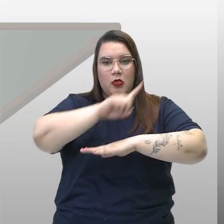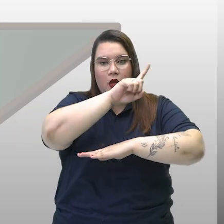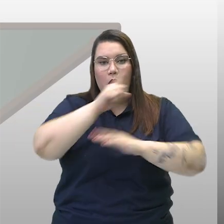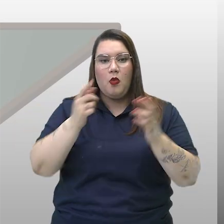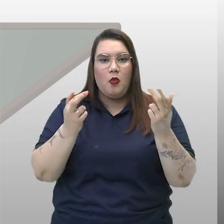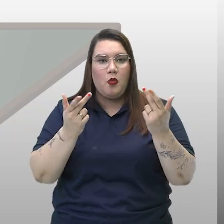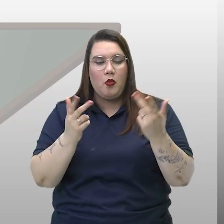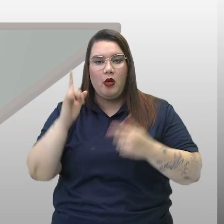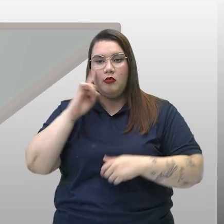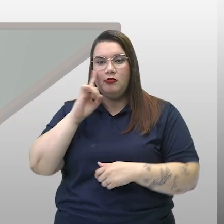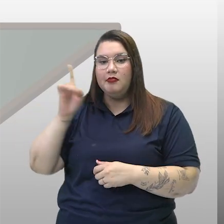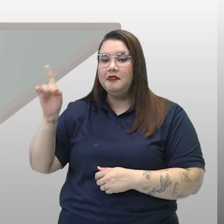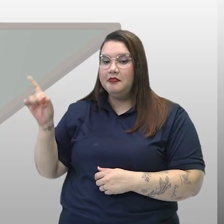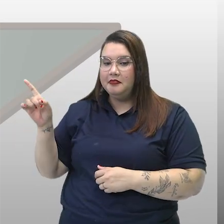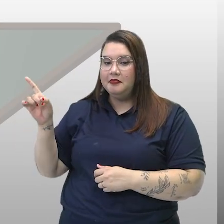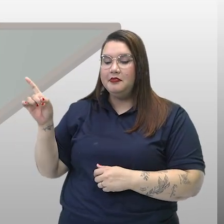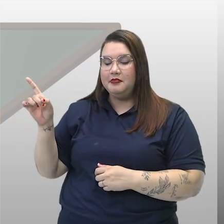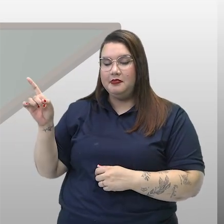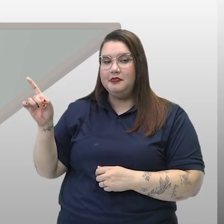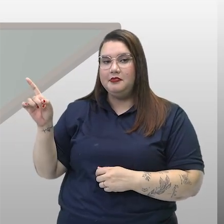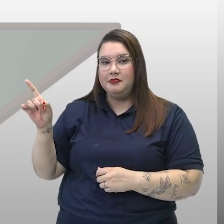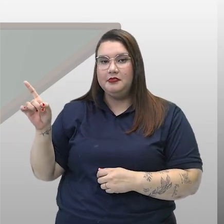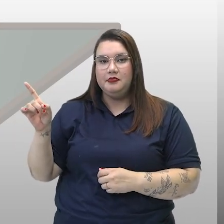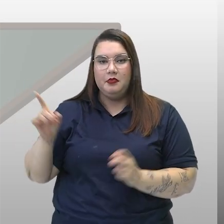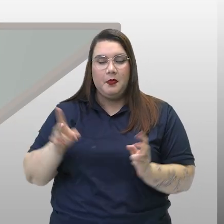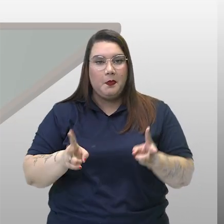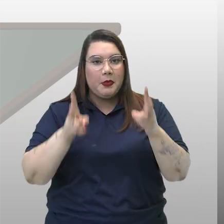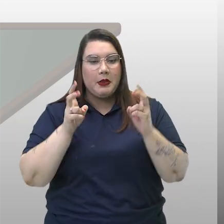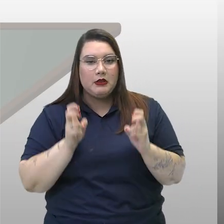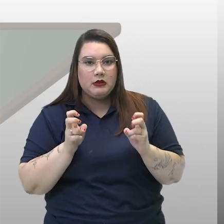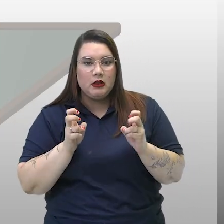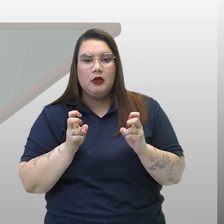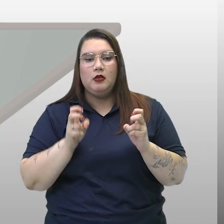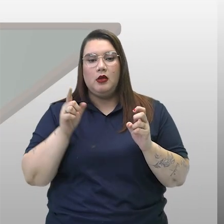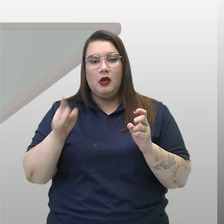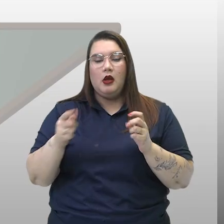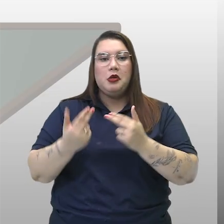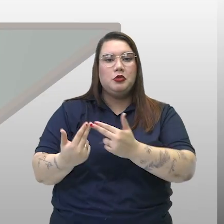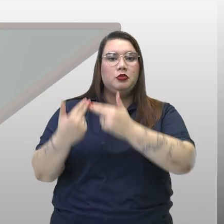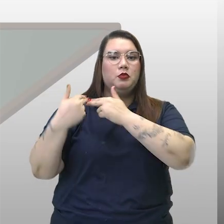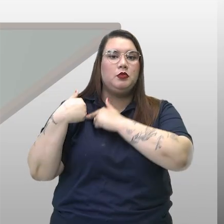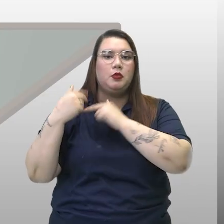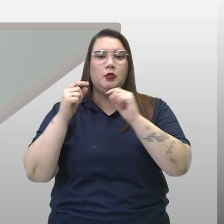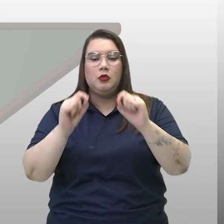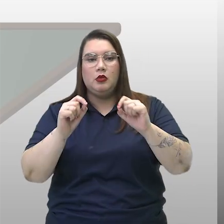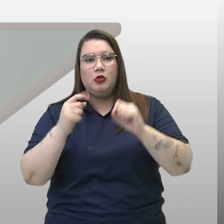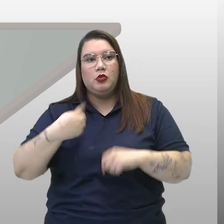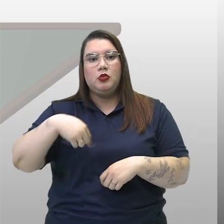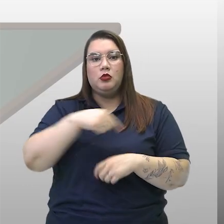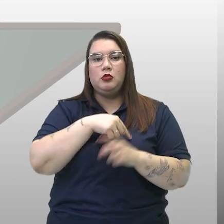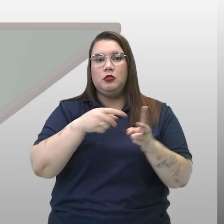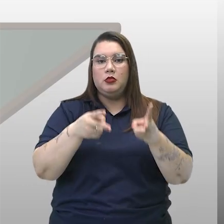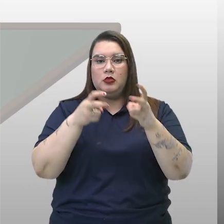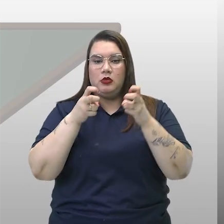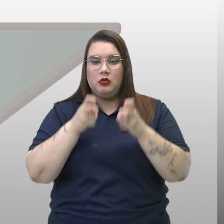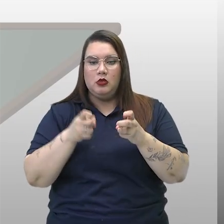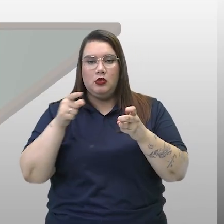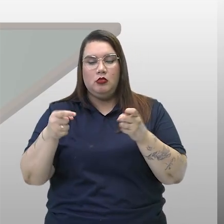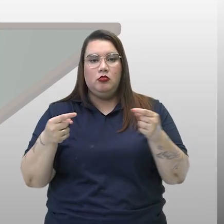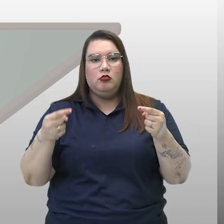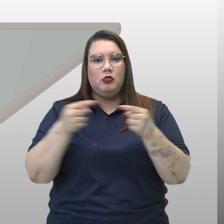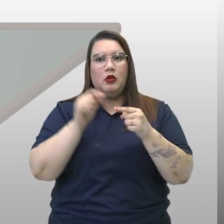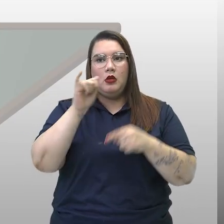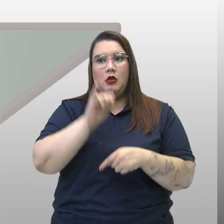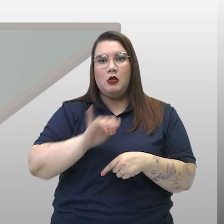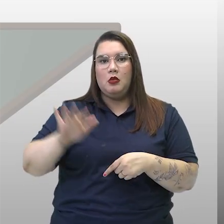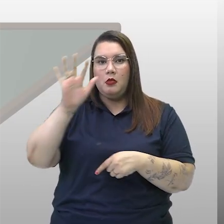mesmo meio onde está a lanterna. Veja que a reflexão é responsável por nós vermos a nossa própria imagem